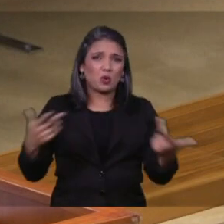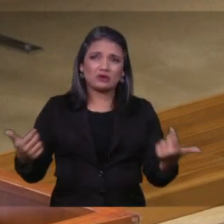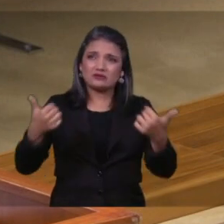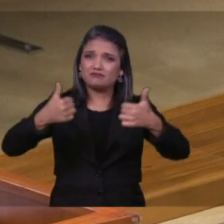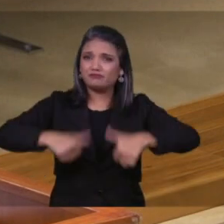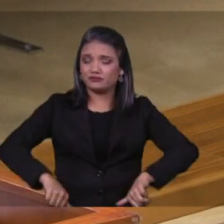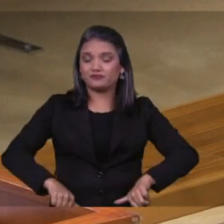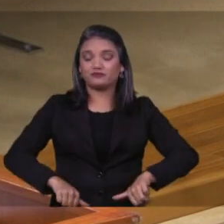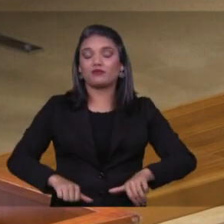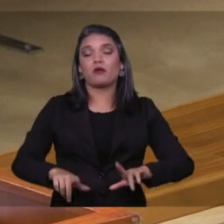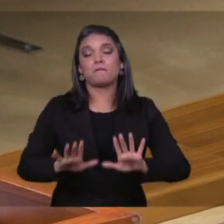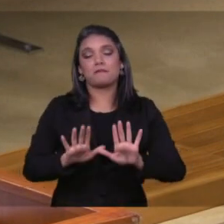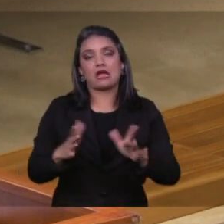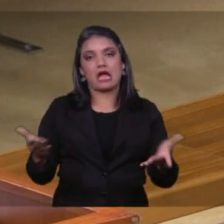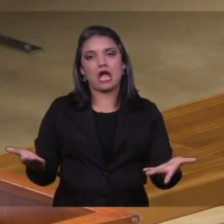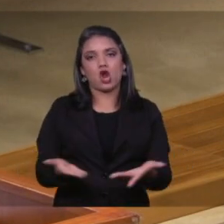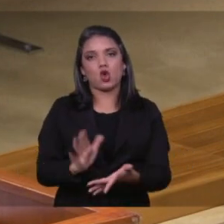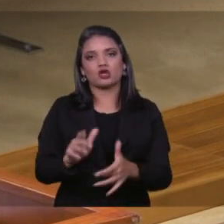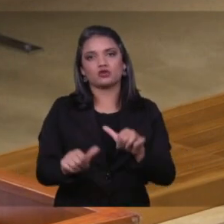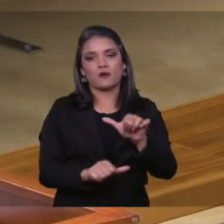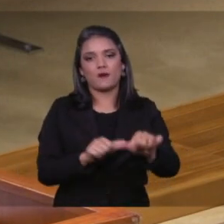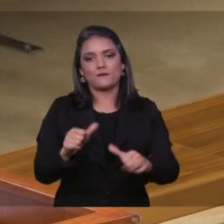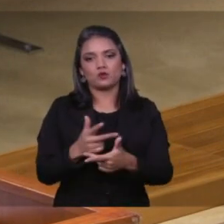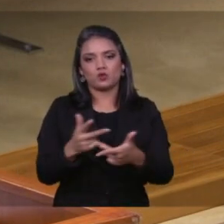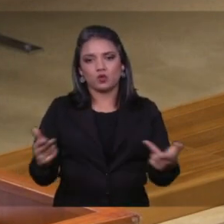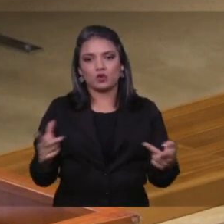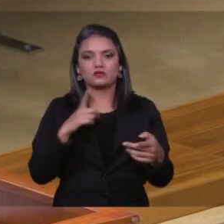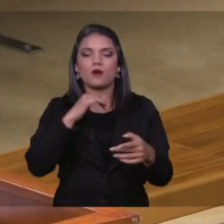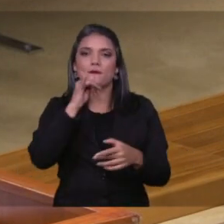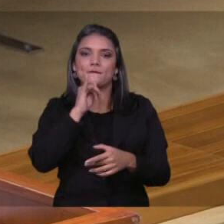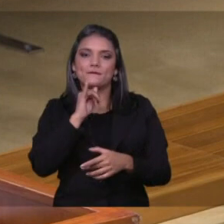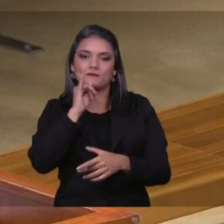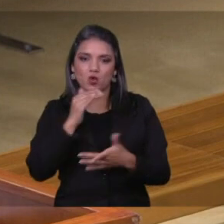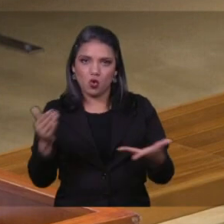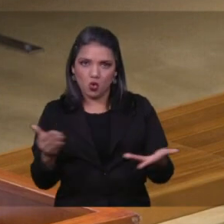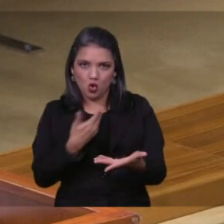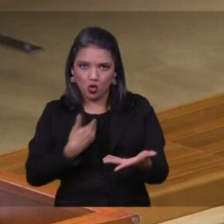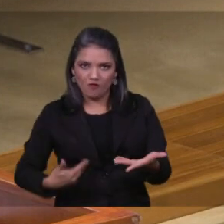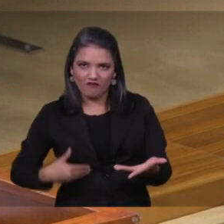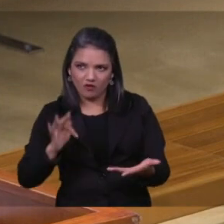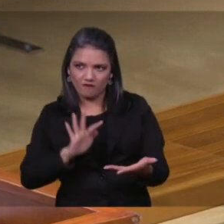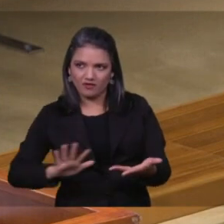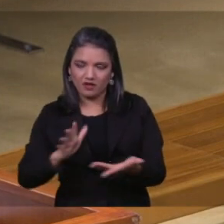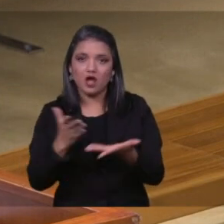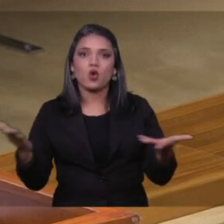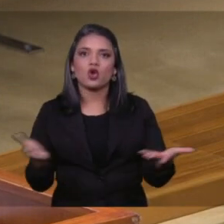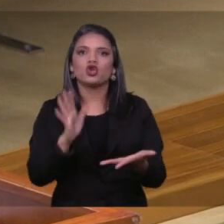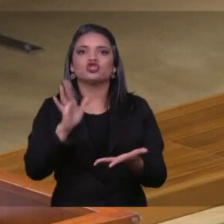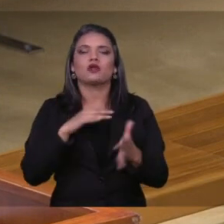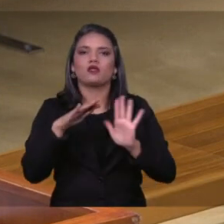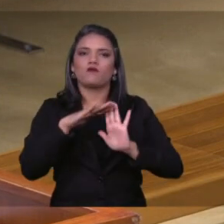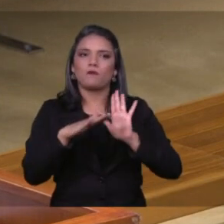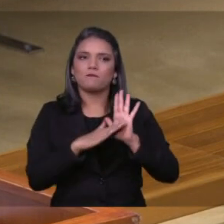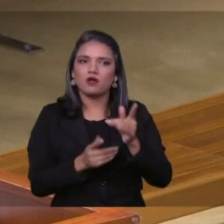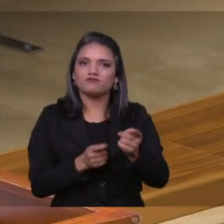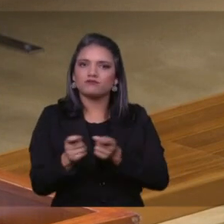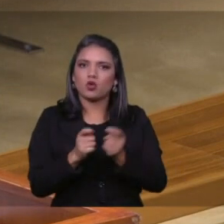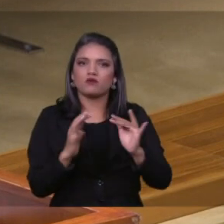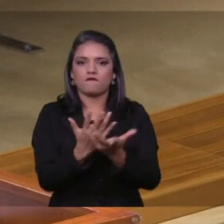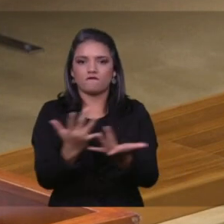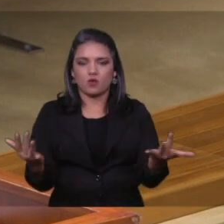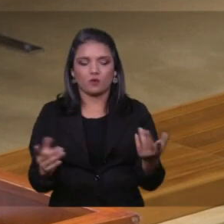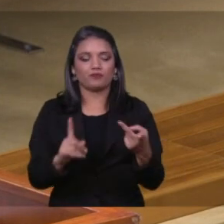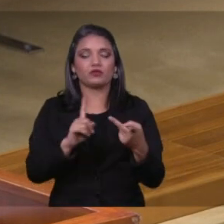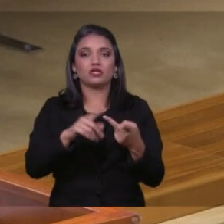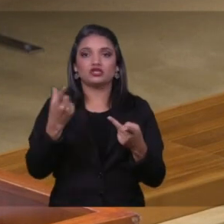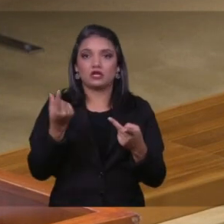exemplo, o estabelecimento do Plano de Ação para Manejo Integrado do Fogo pelo atual governo, o acréscimo de recursos para aumentar a equipe de brigadistas